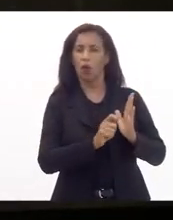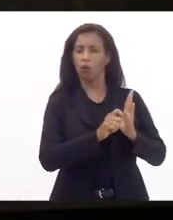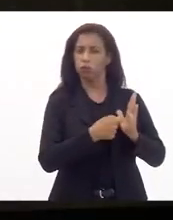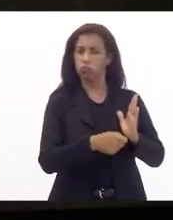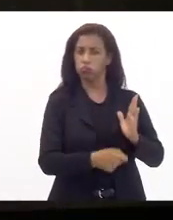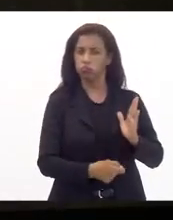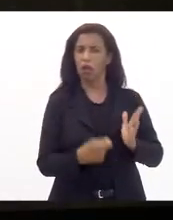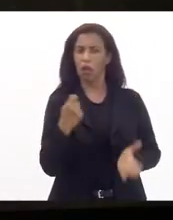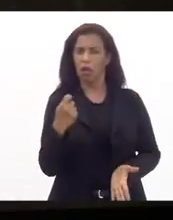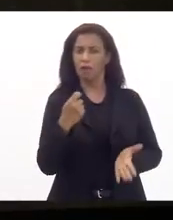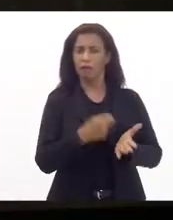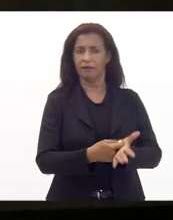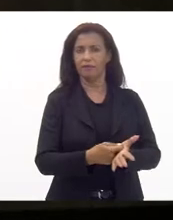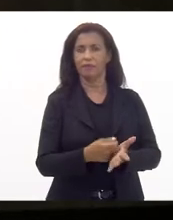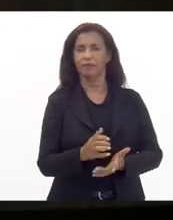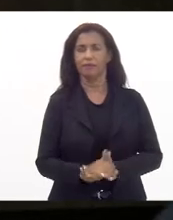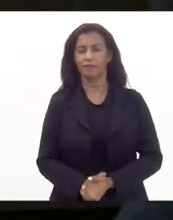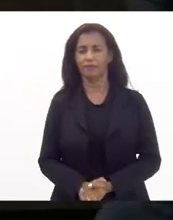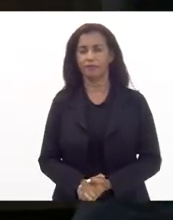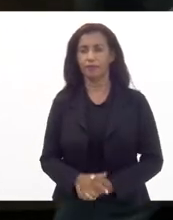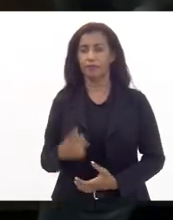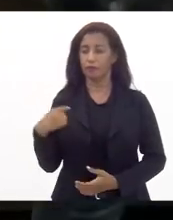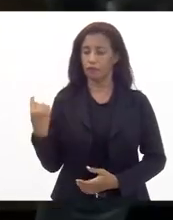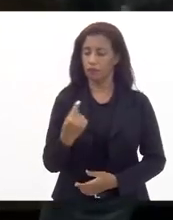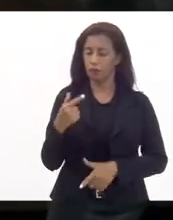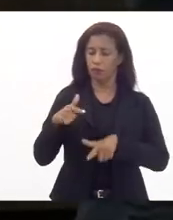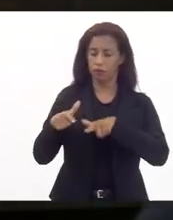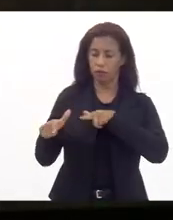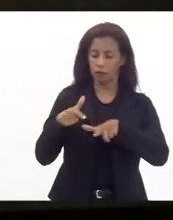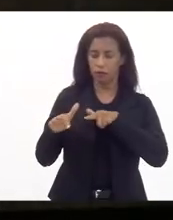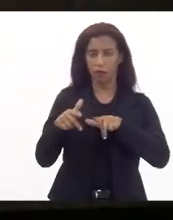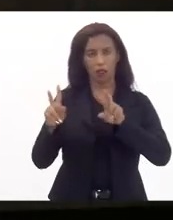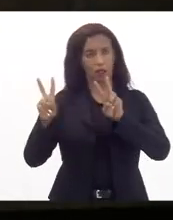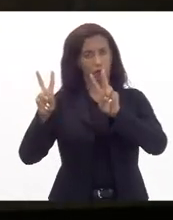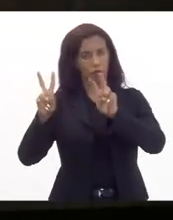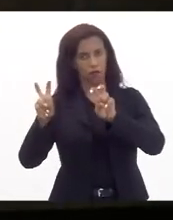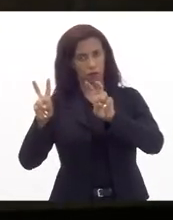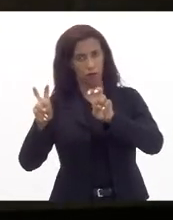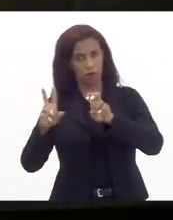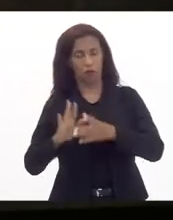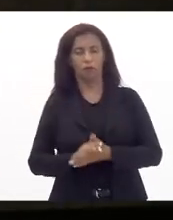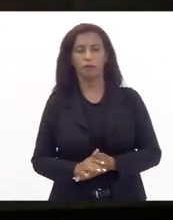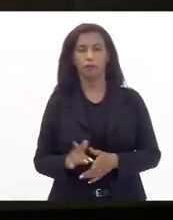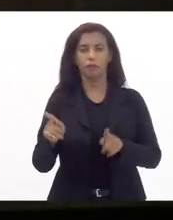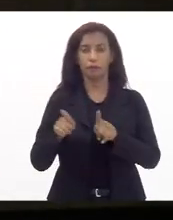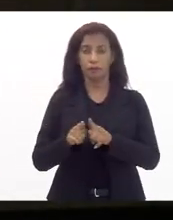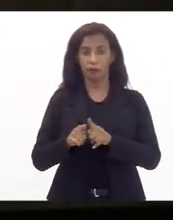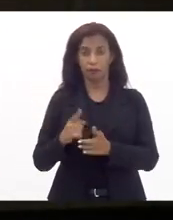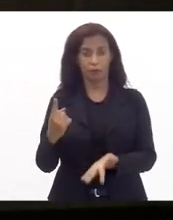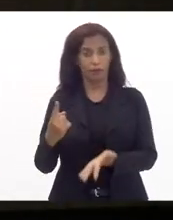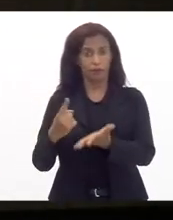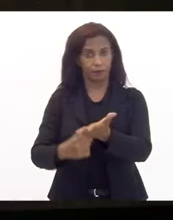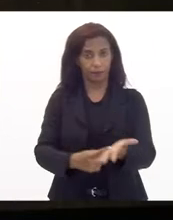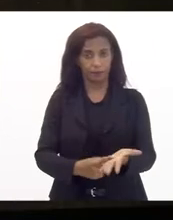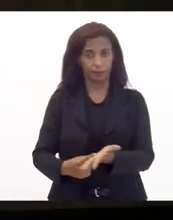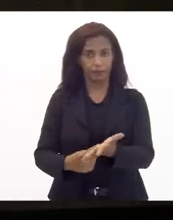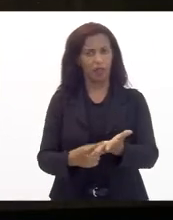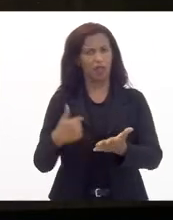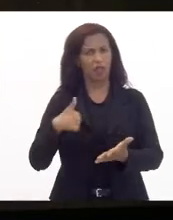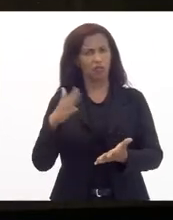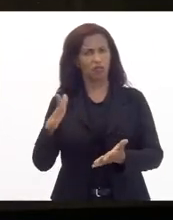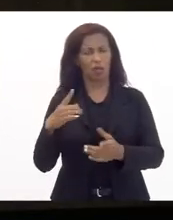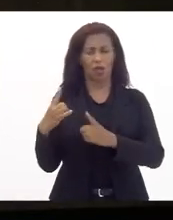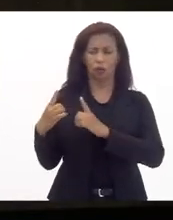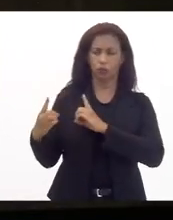coautoria efetiva né nós trabalhamos em torno do tema eu quero inclusive registrar aqui já